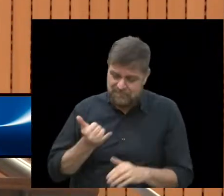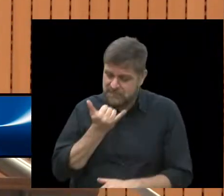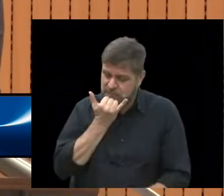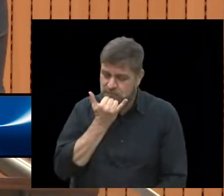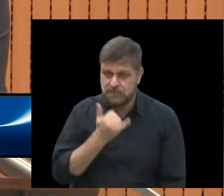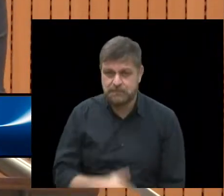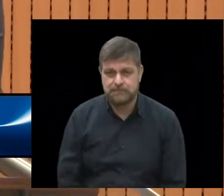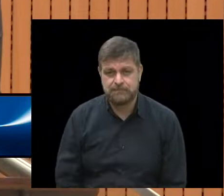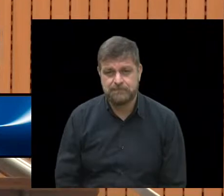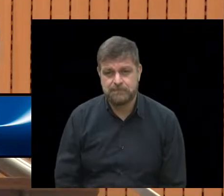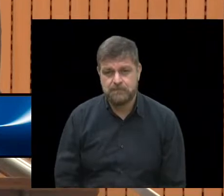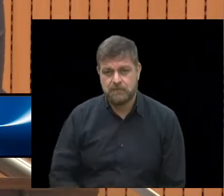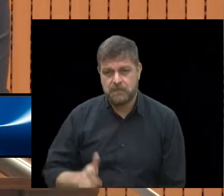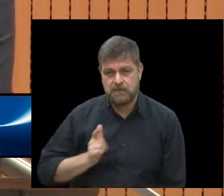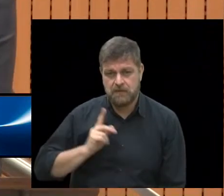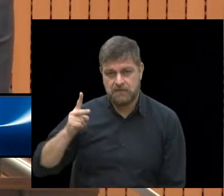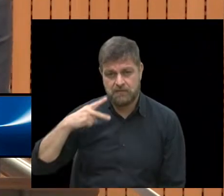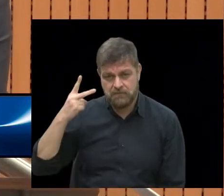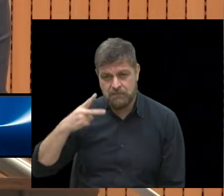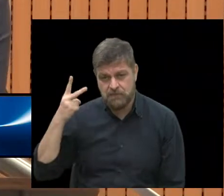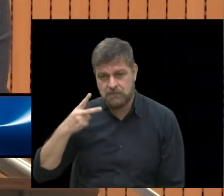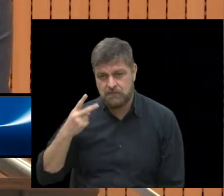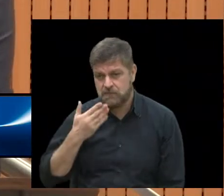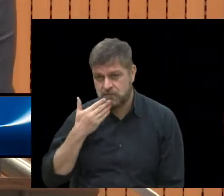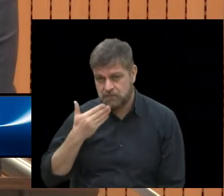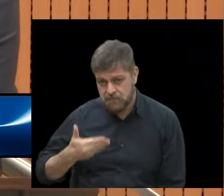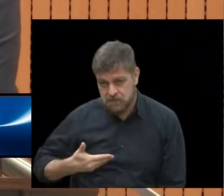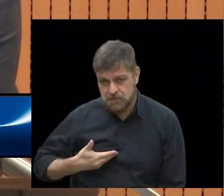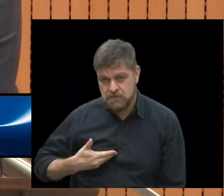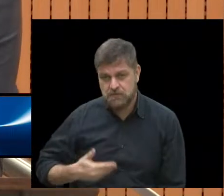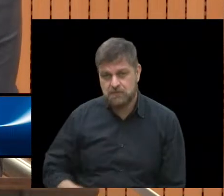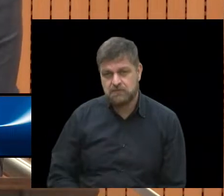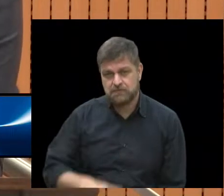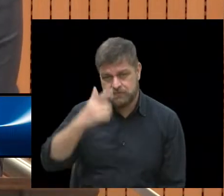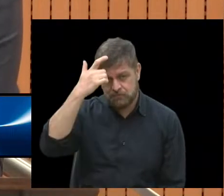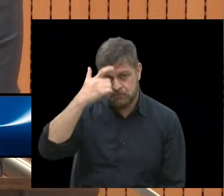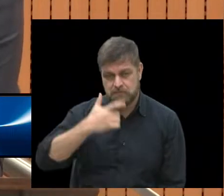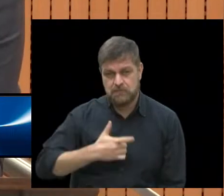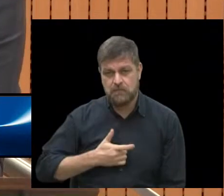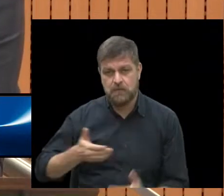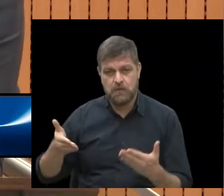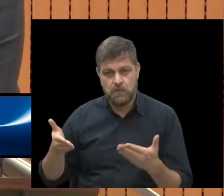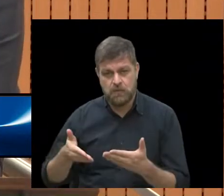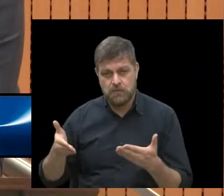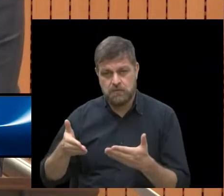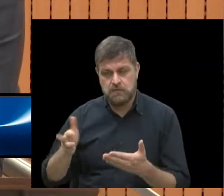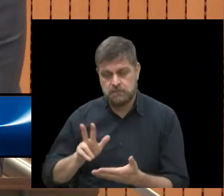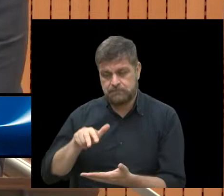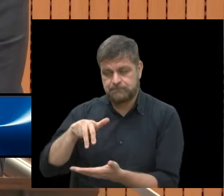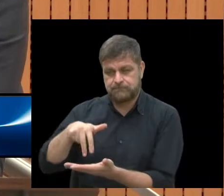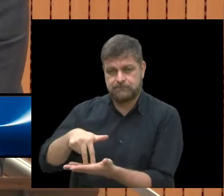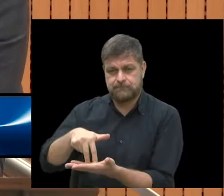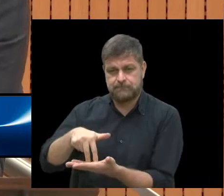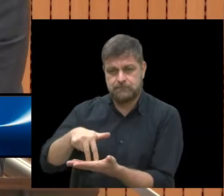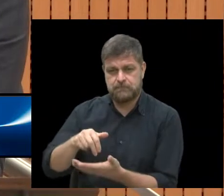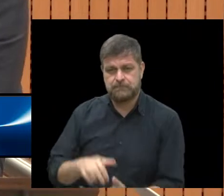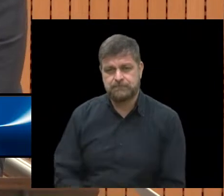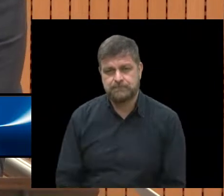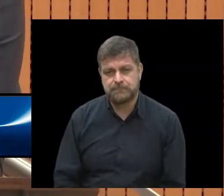Até a pedido de alguns vereadores da base, eu me coloco aqui hoje para